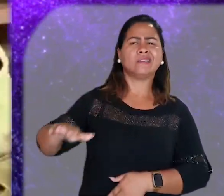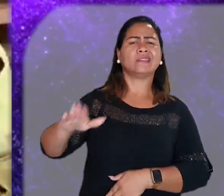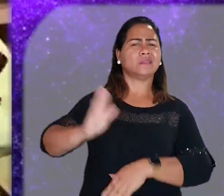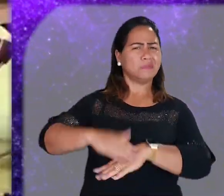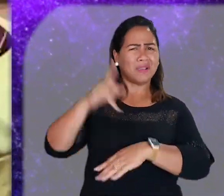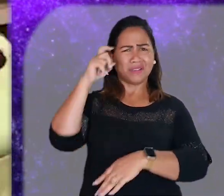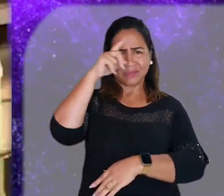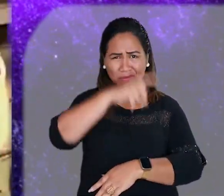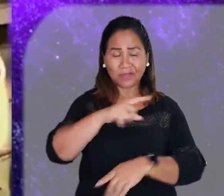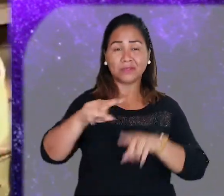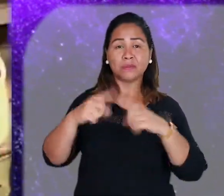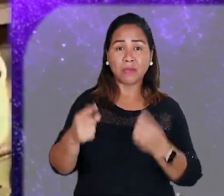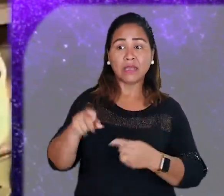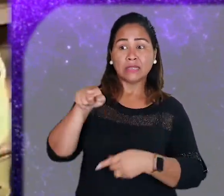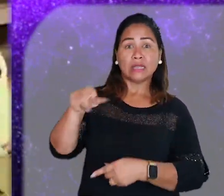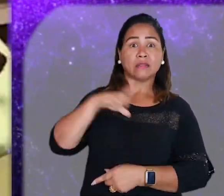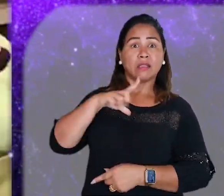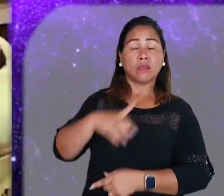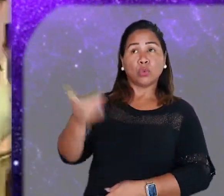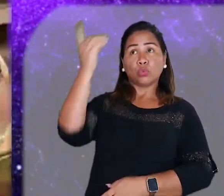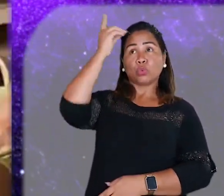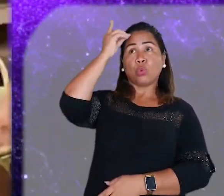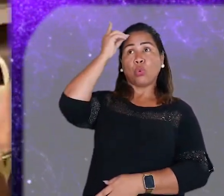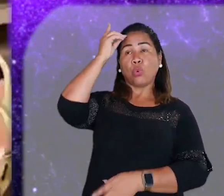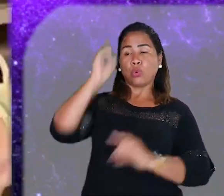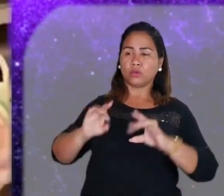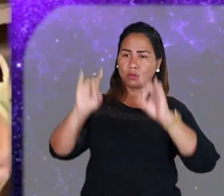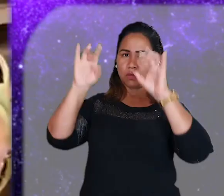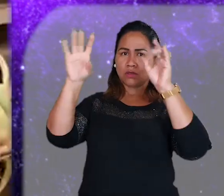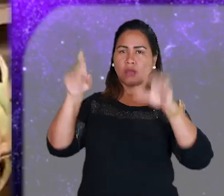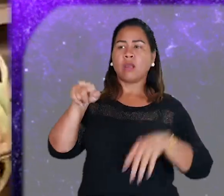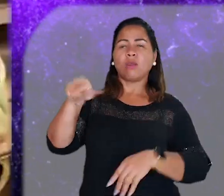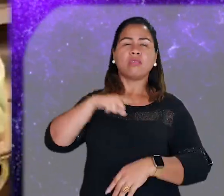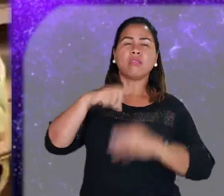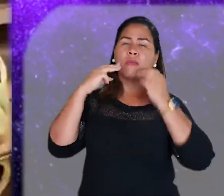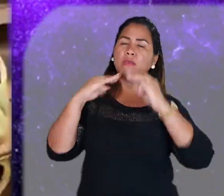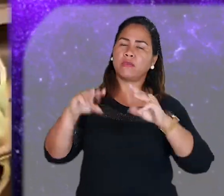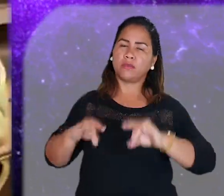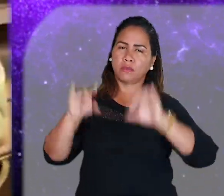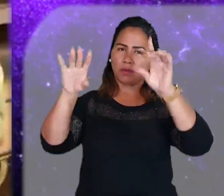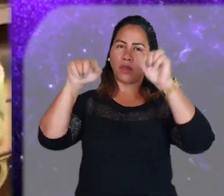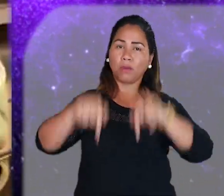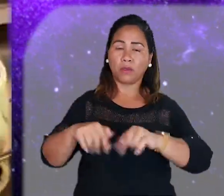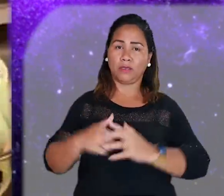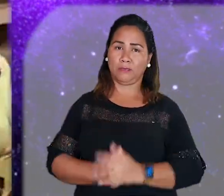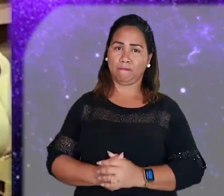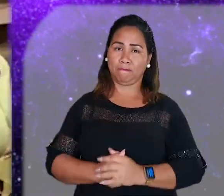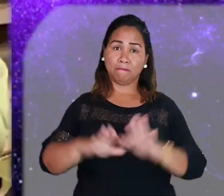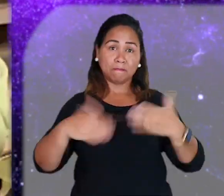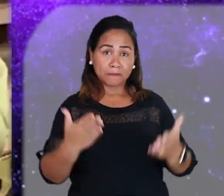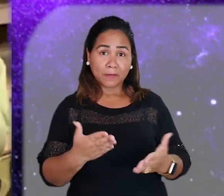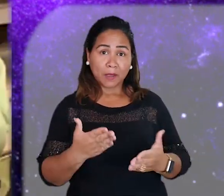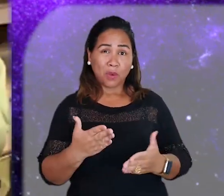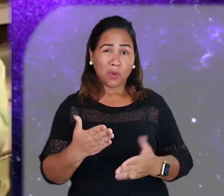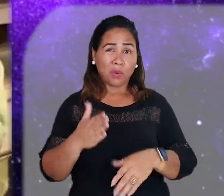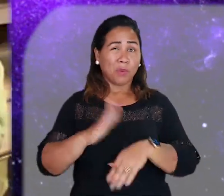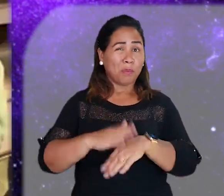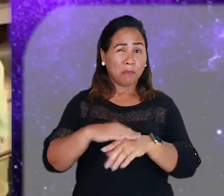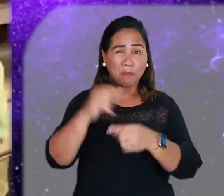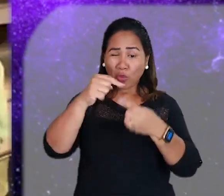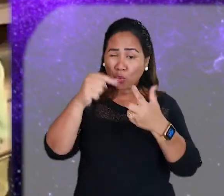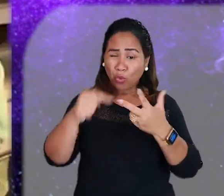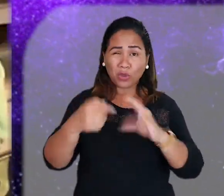tem ali a sua né são crianças mais difíceis porém vieram com os seus dons aqui para o mundo né suas missões Mas vamos lá